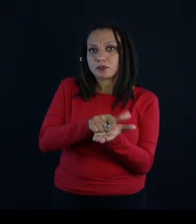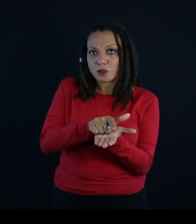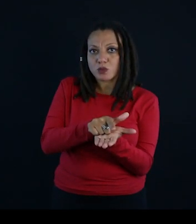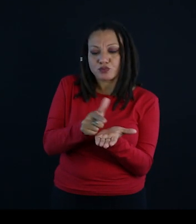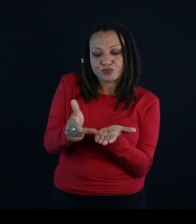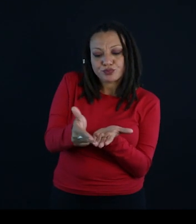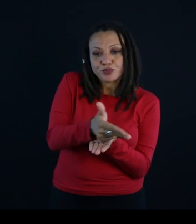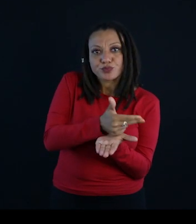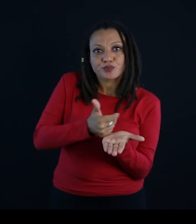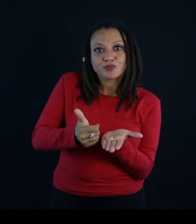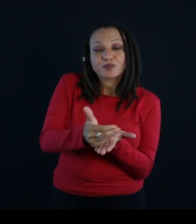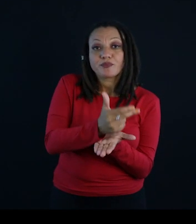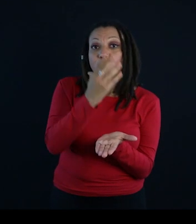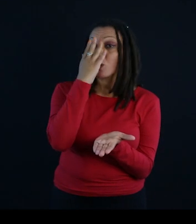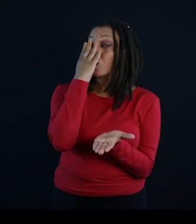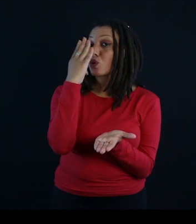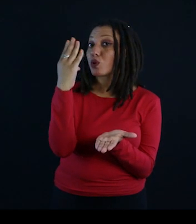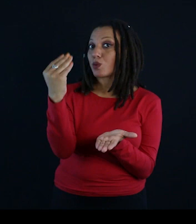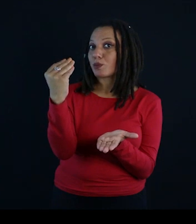papelão.